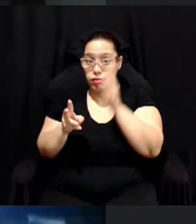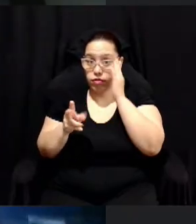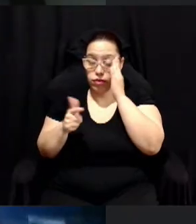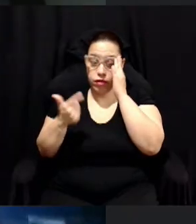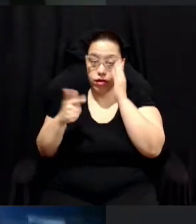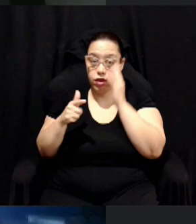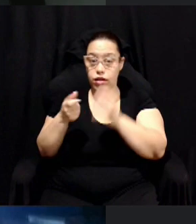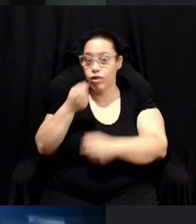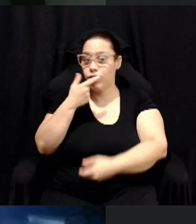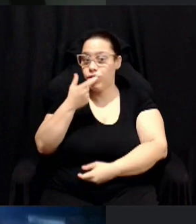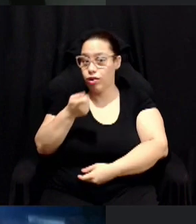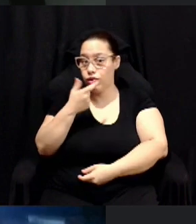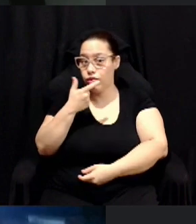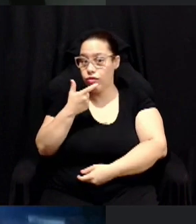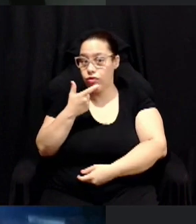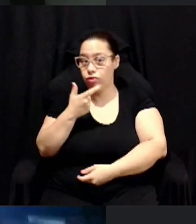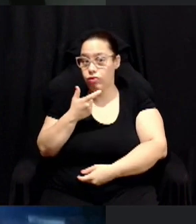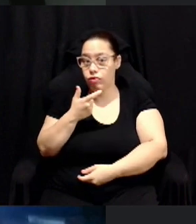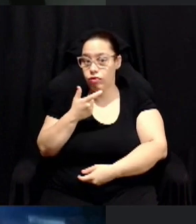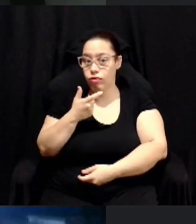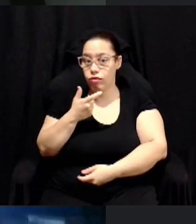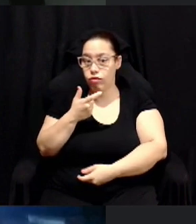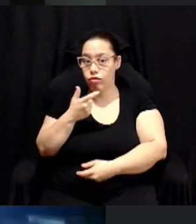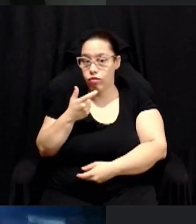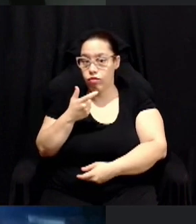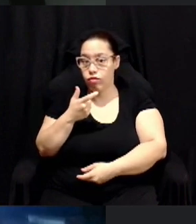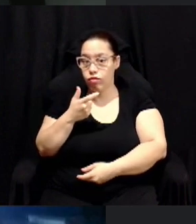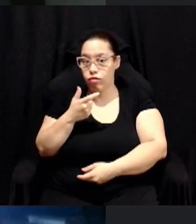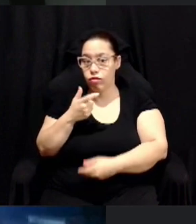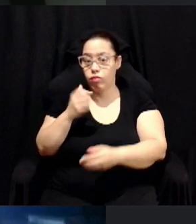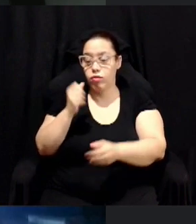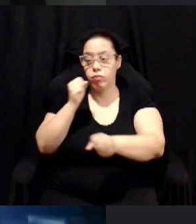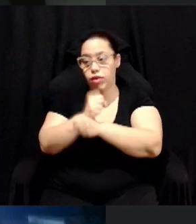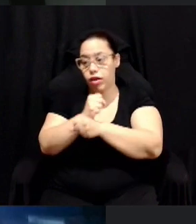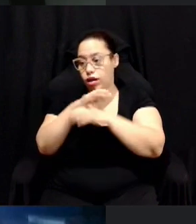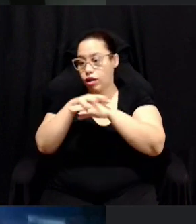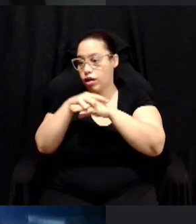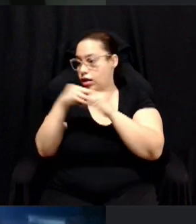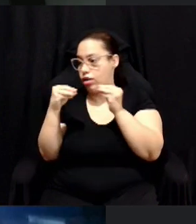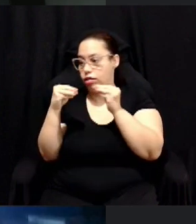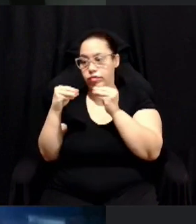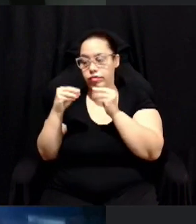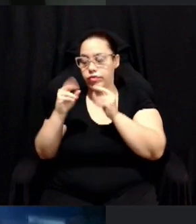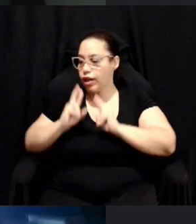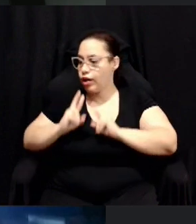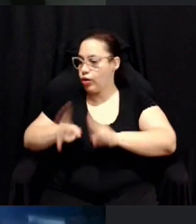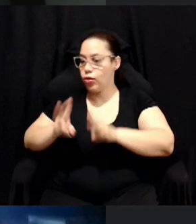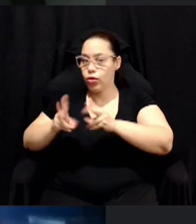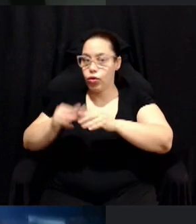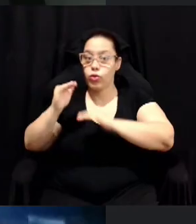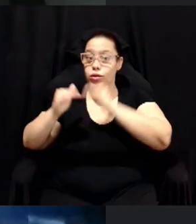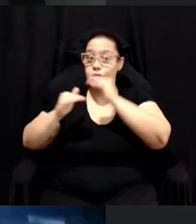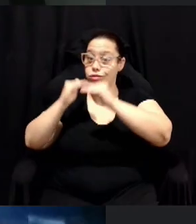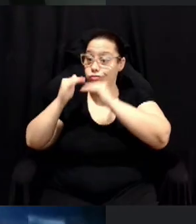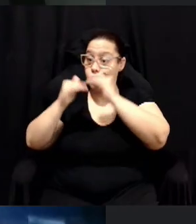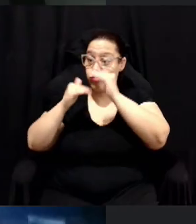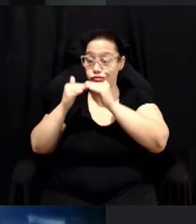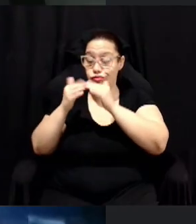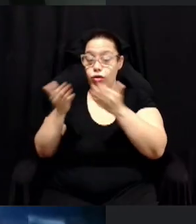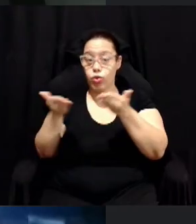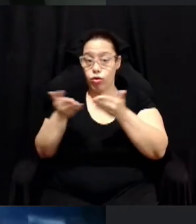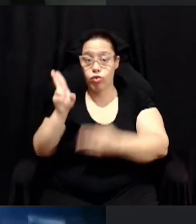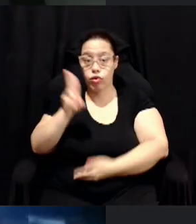que faça a doença parar. Então ela é constante evolução. E hoje eu uso 4 tipos